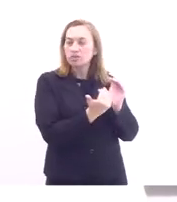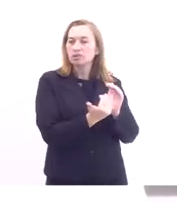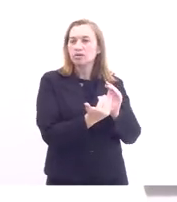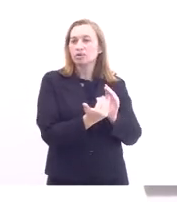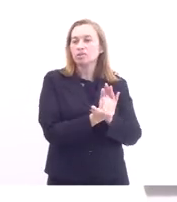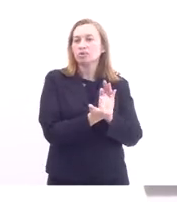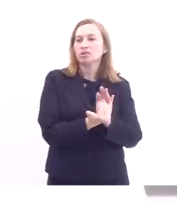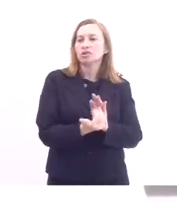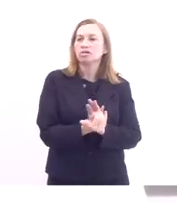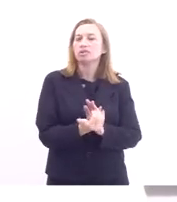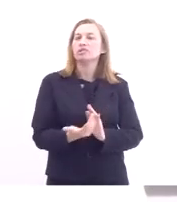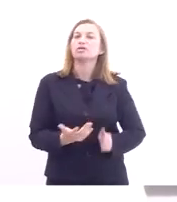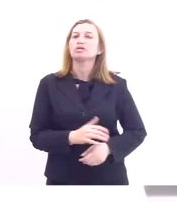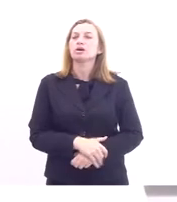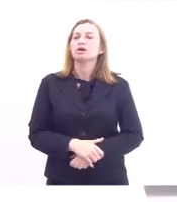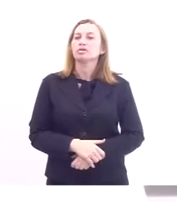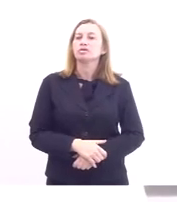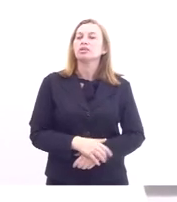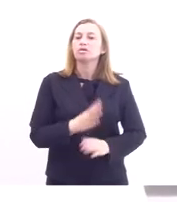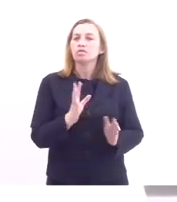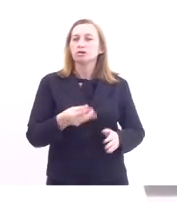49%, nosso percentual hoje é de